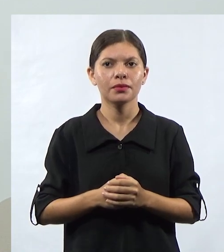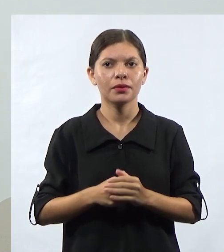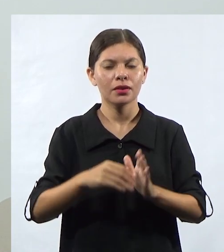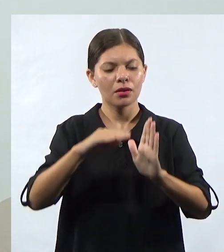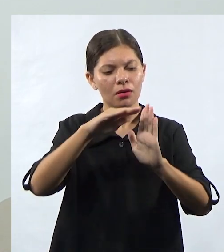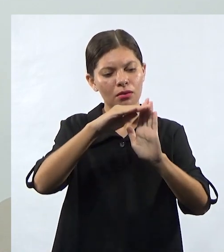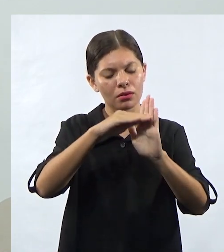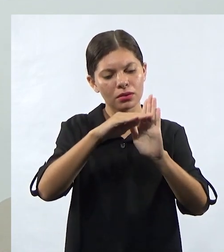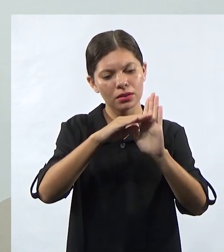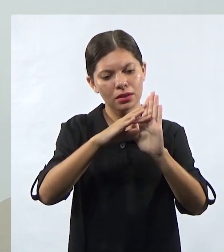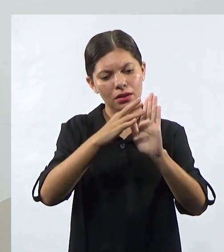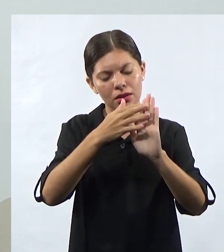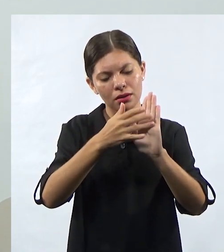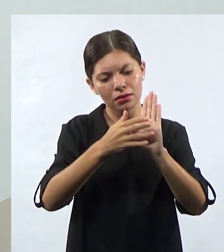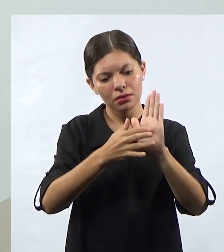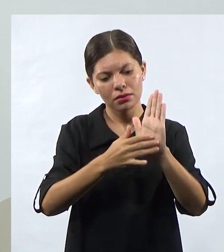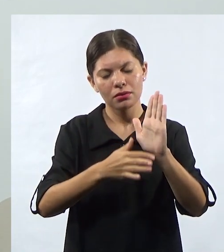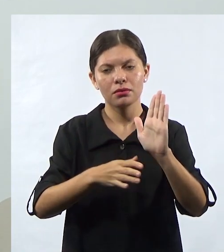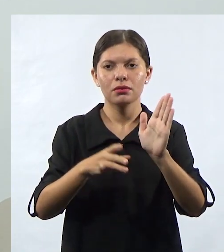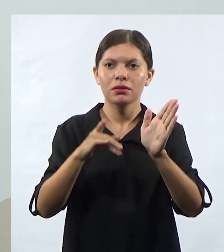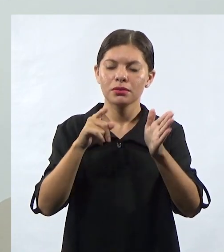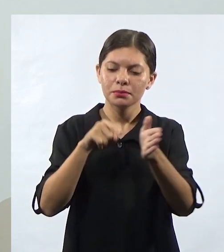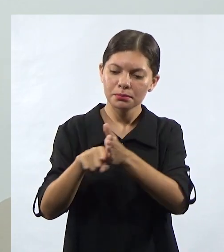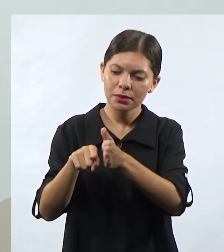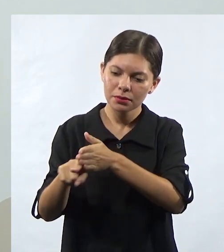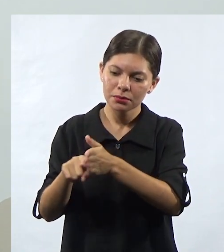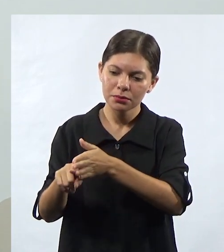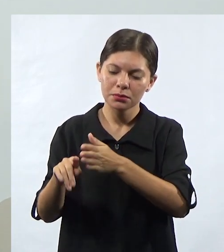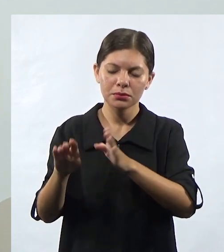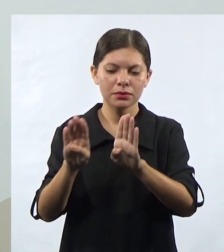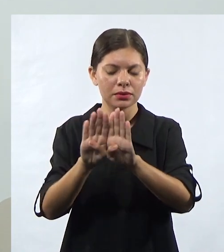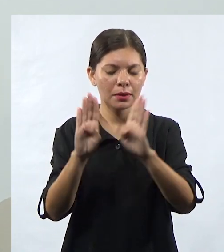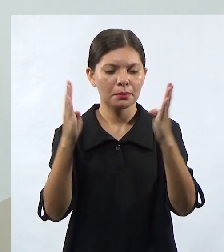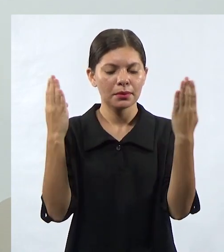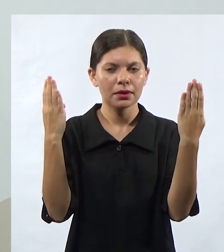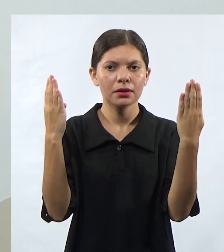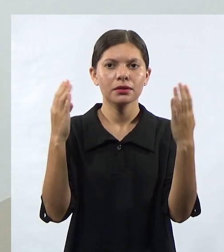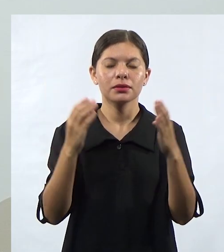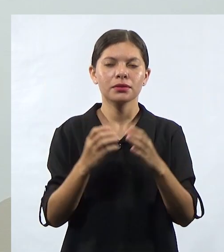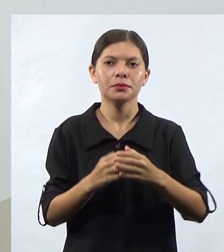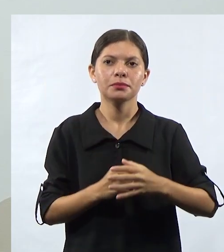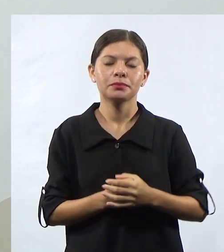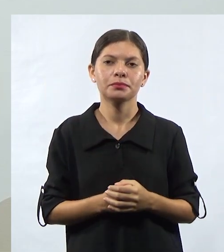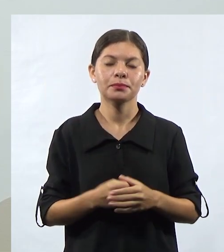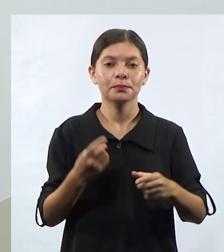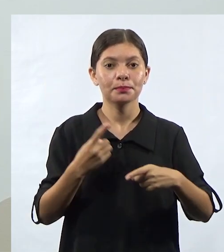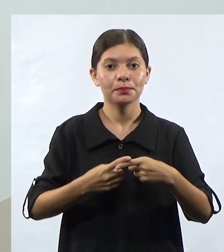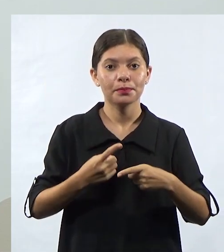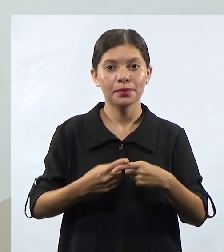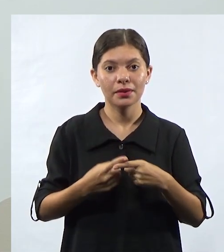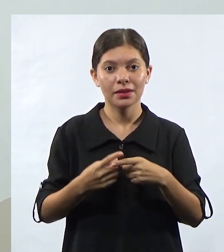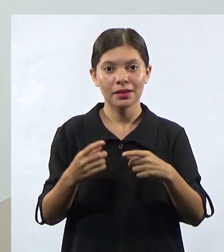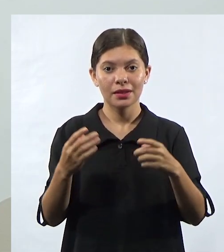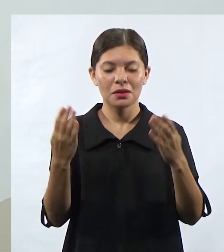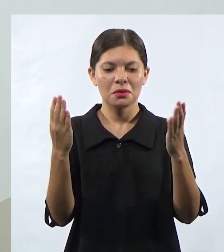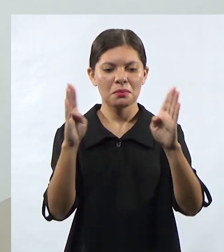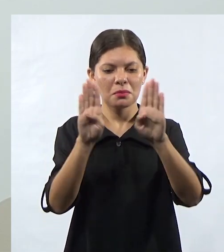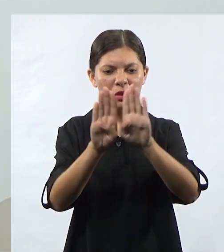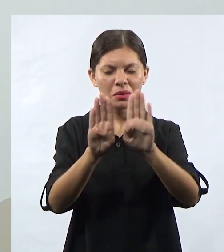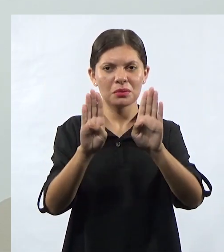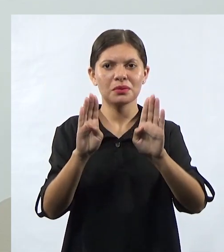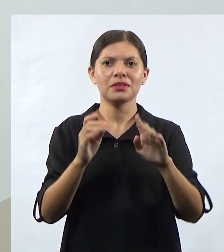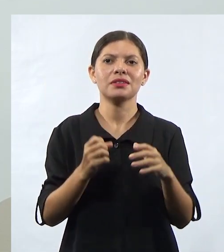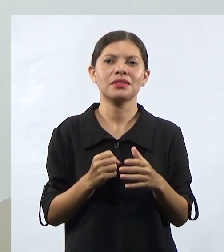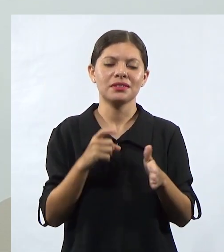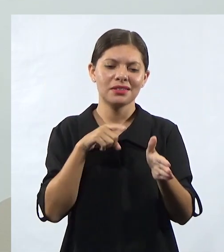de perguntas. Essas perguntas têm que ser abertas, né? Porque se fossem perguntas fechadas, aí a gente mandava um